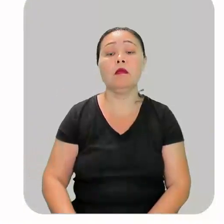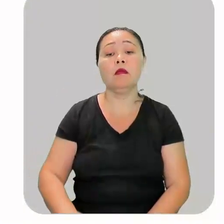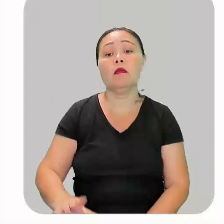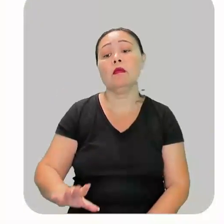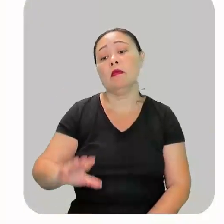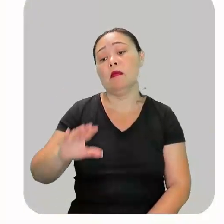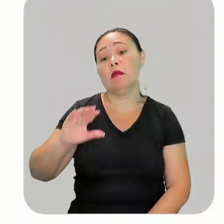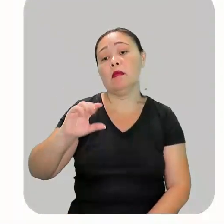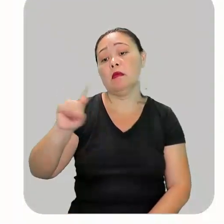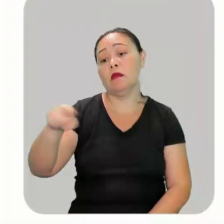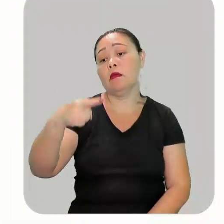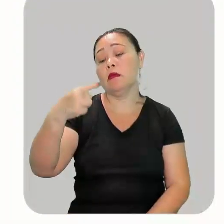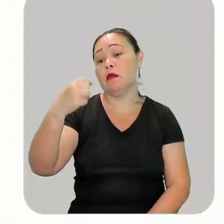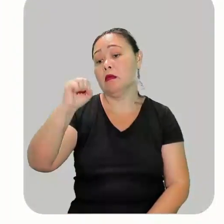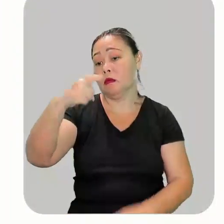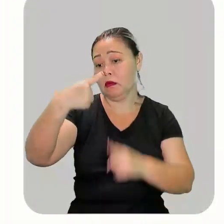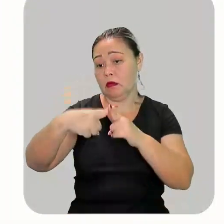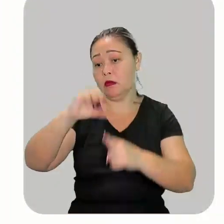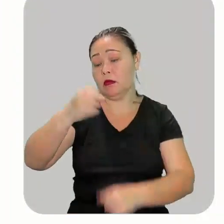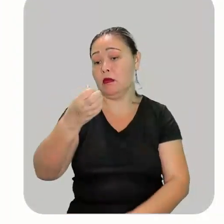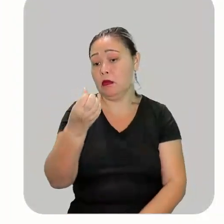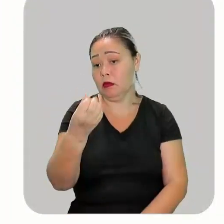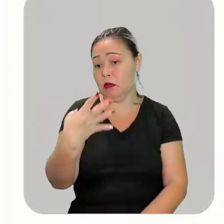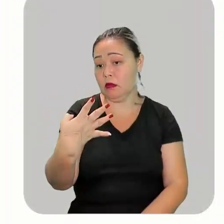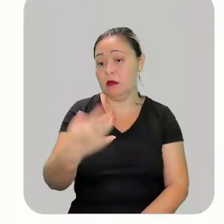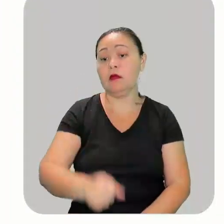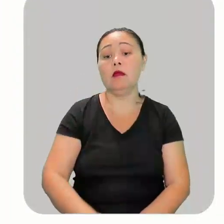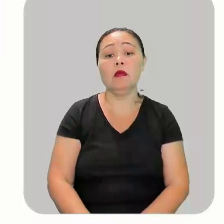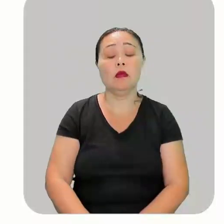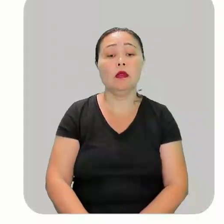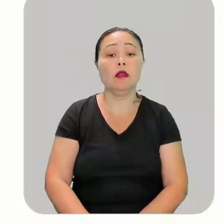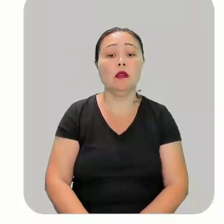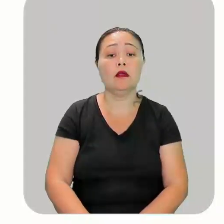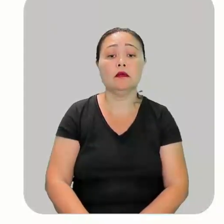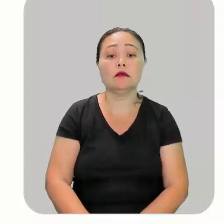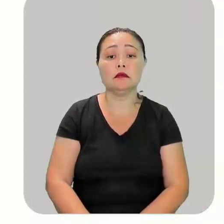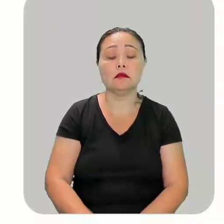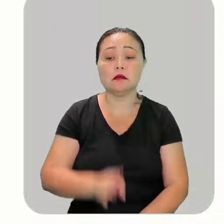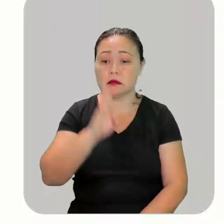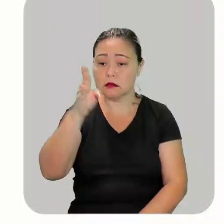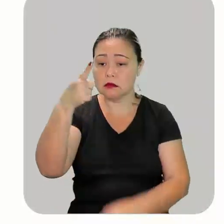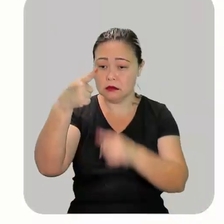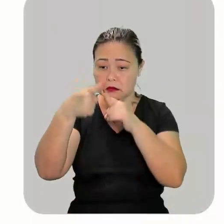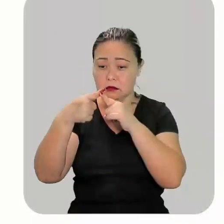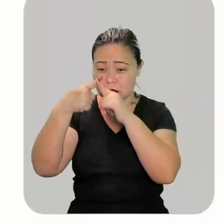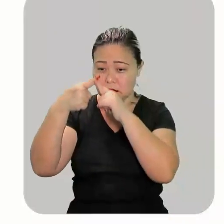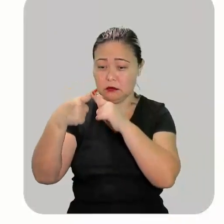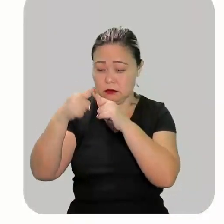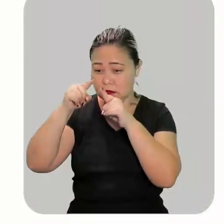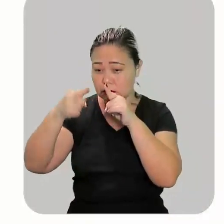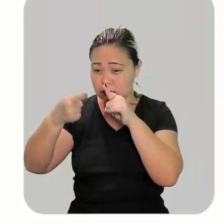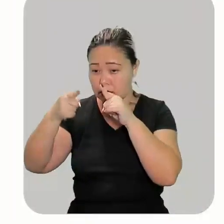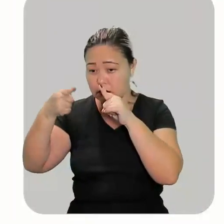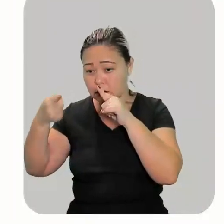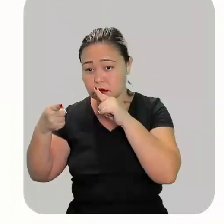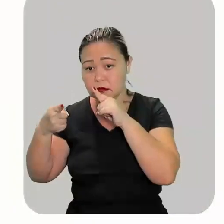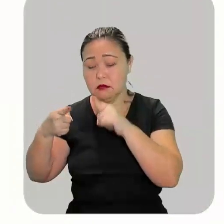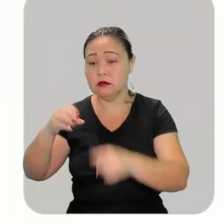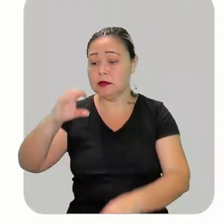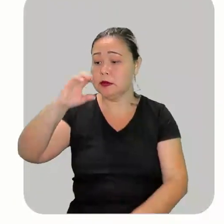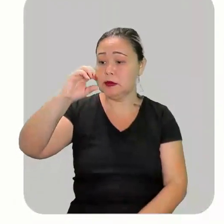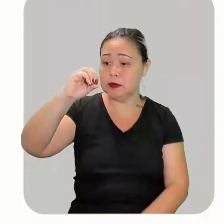já sabe que 8 vezes 8 é 64. 64, né? Aí fazendo direitinho a parte decimal das vírgulas,